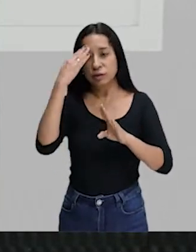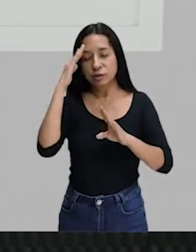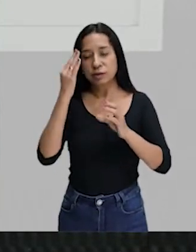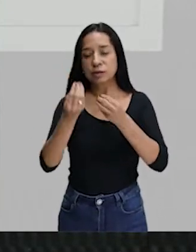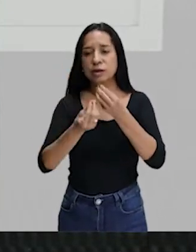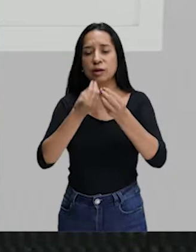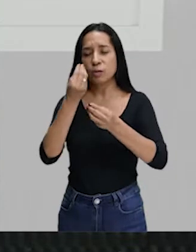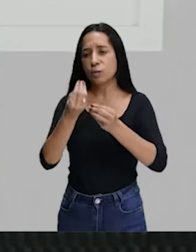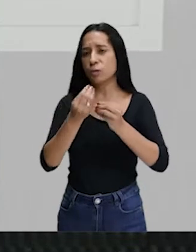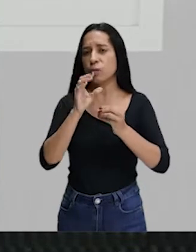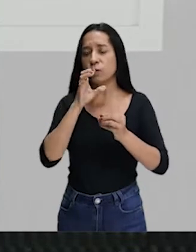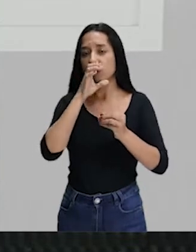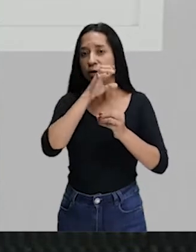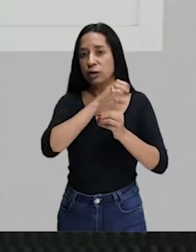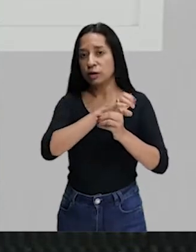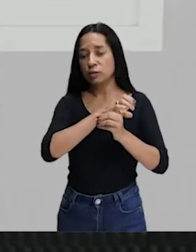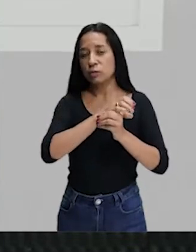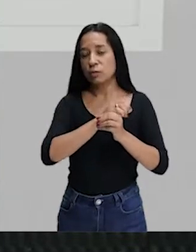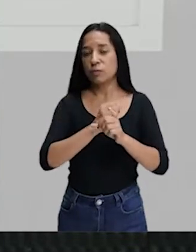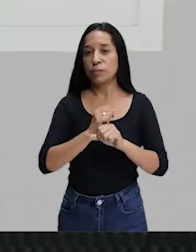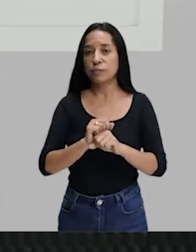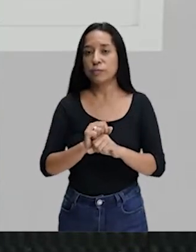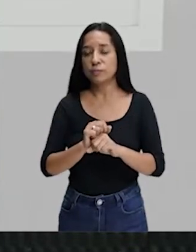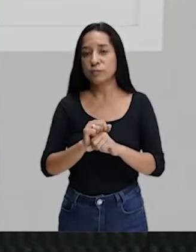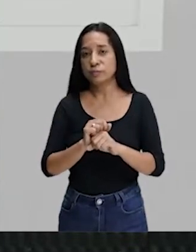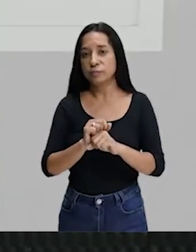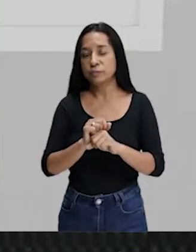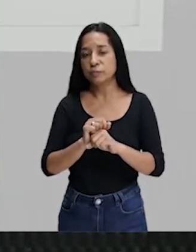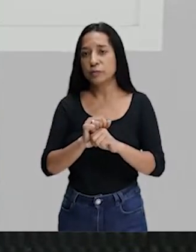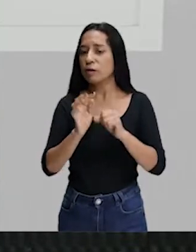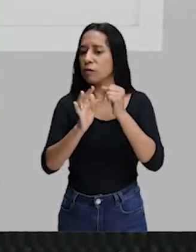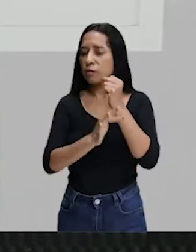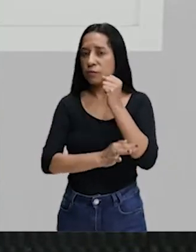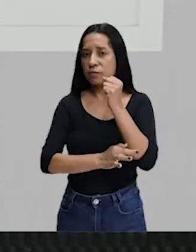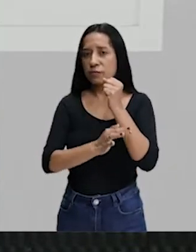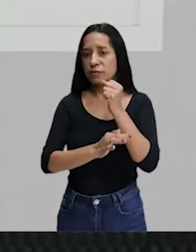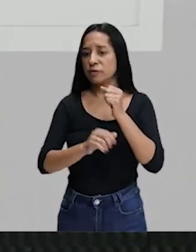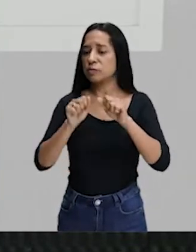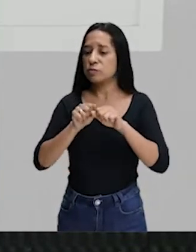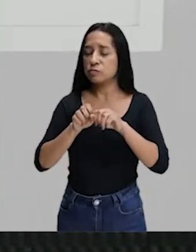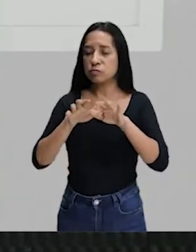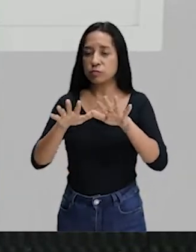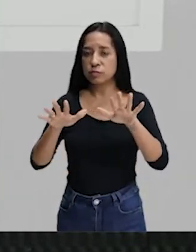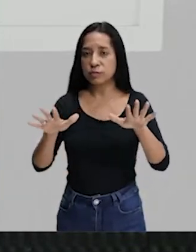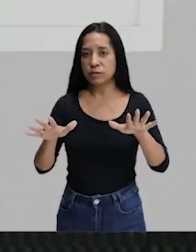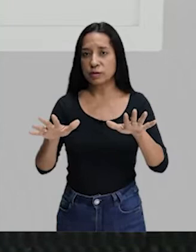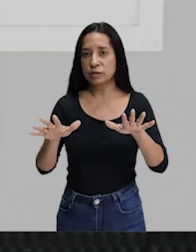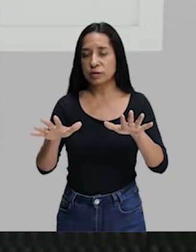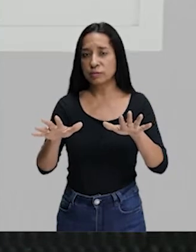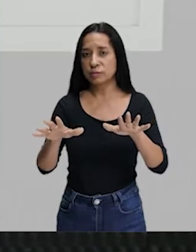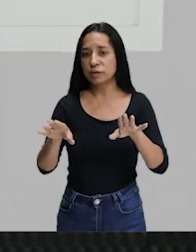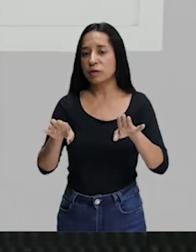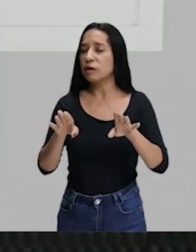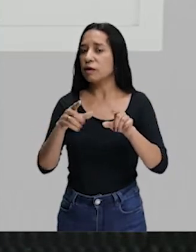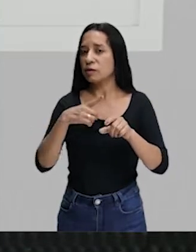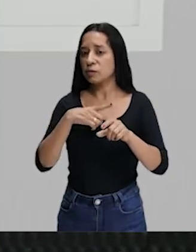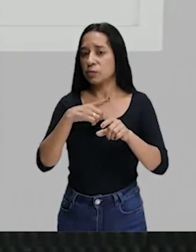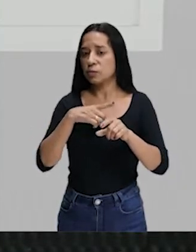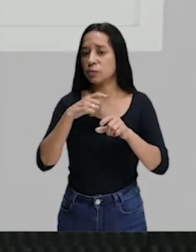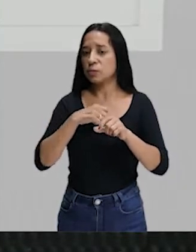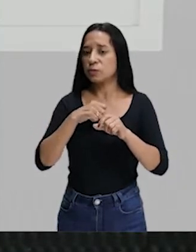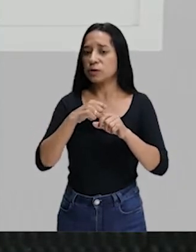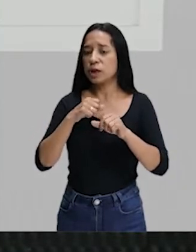esse calor, essa grandeza física, ela vai se propagar. Existem meios de propagação desse